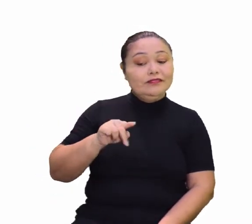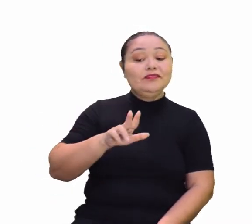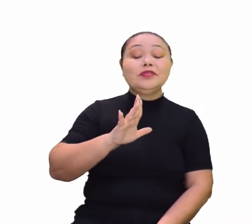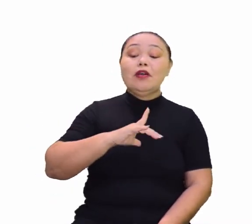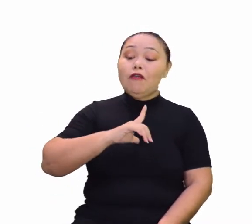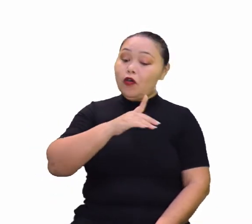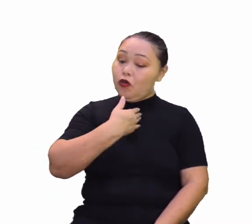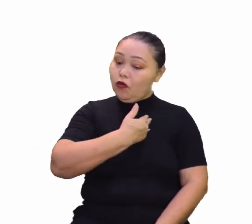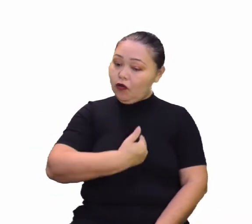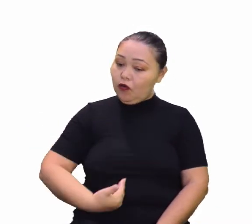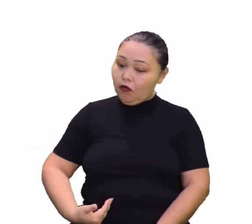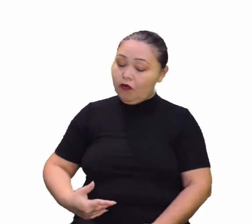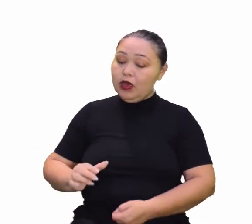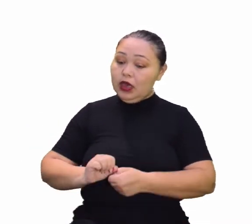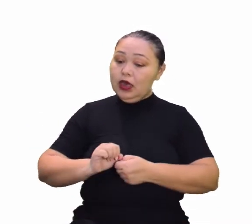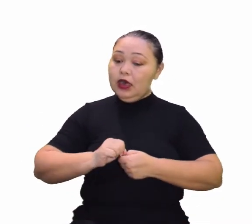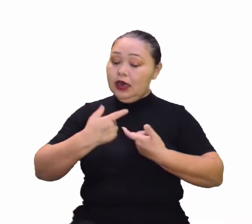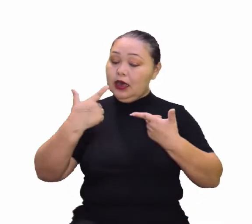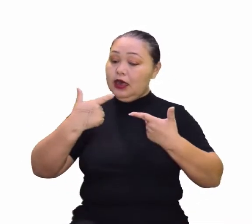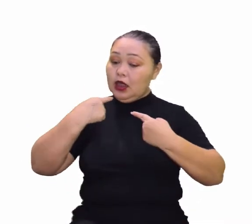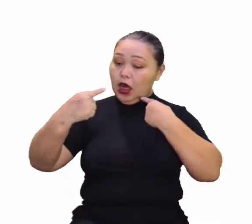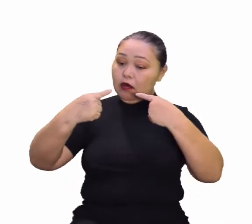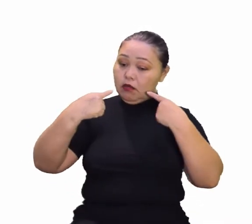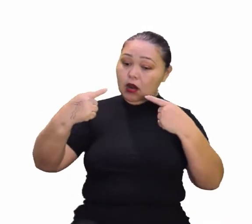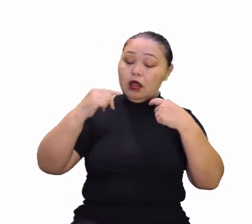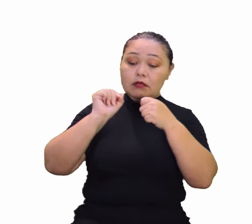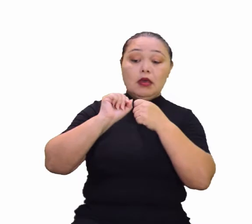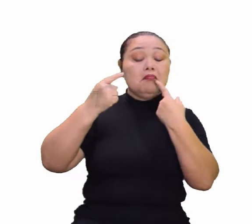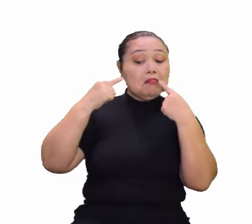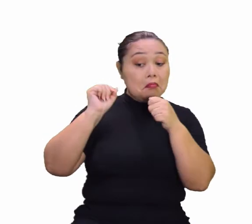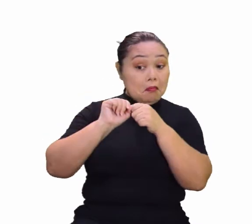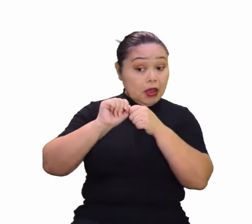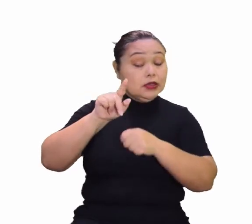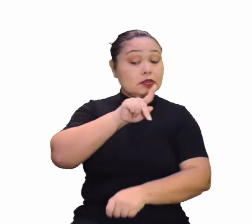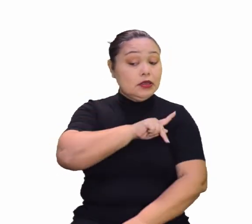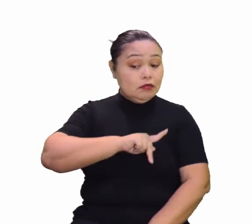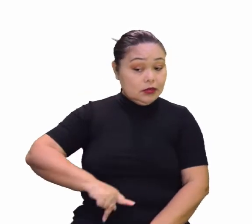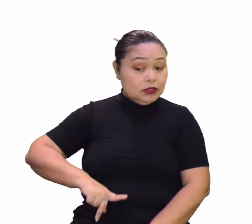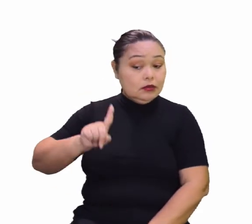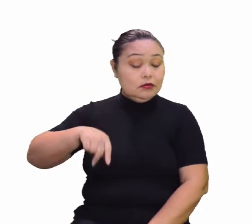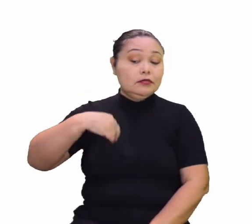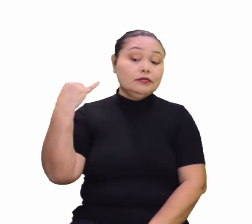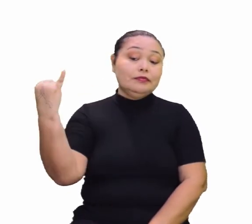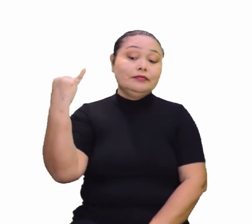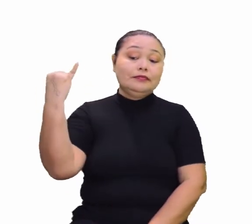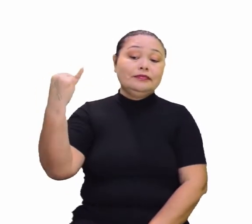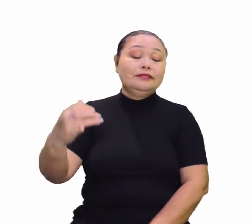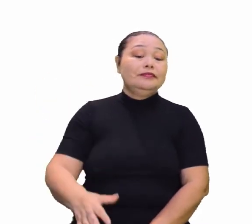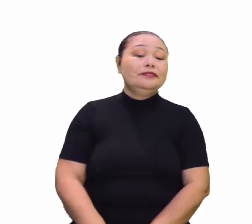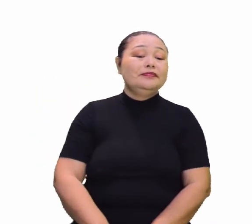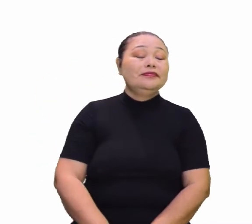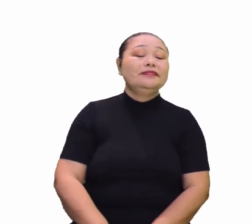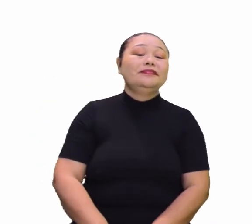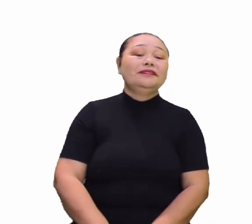governo polêmico na segunda parte, mas ele não deixou de ser um presidente importante. Com certeza.